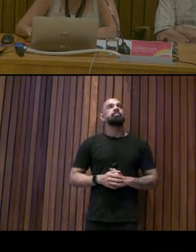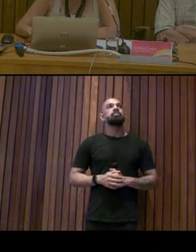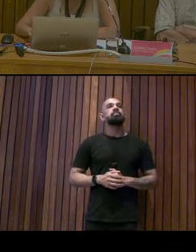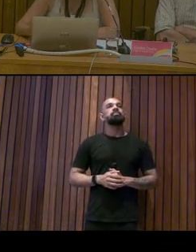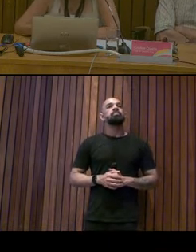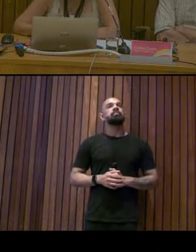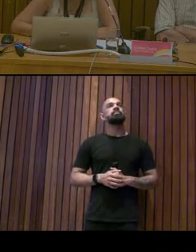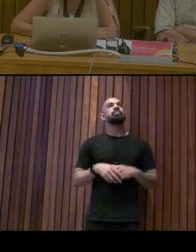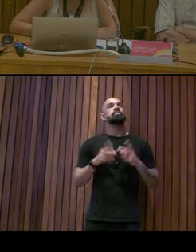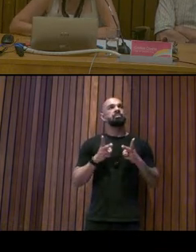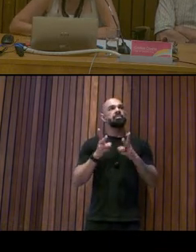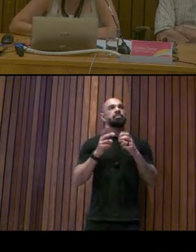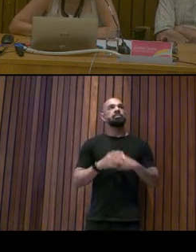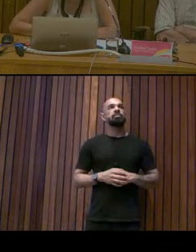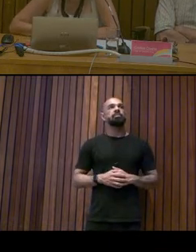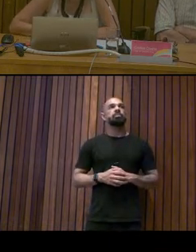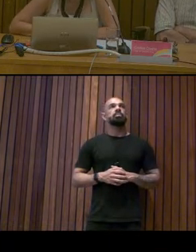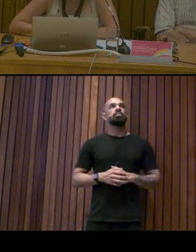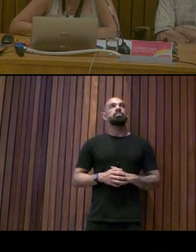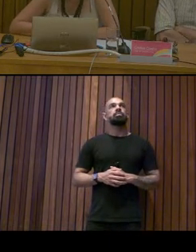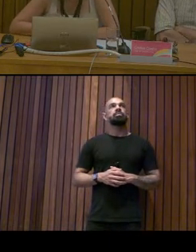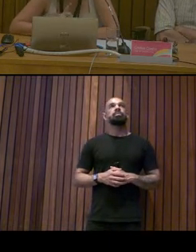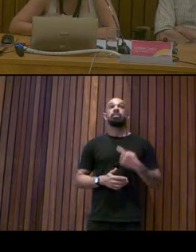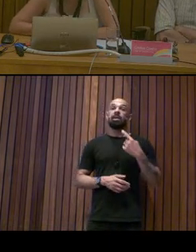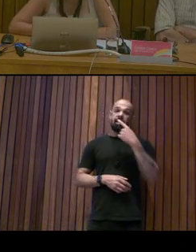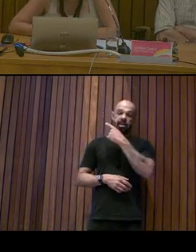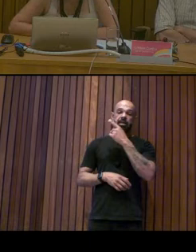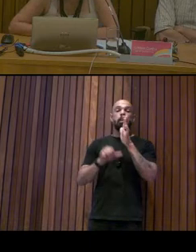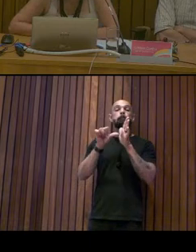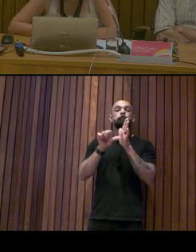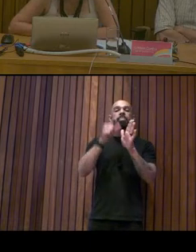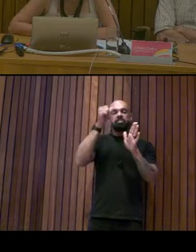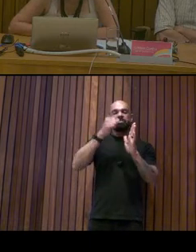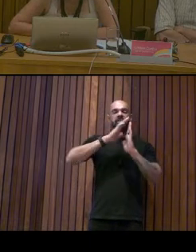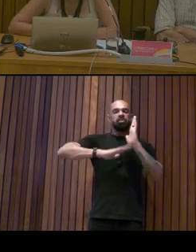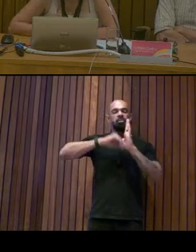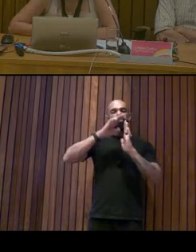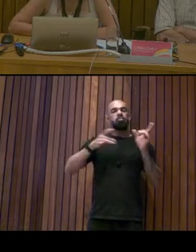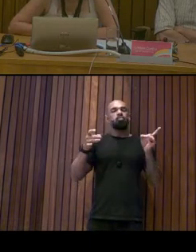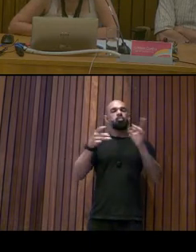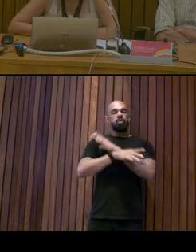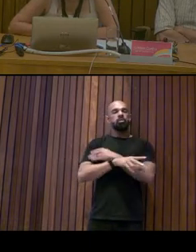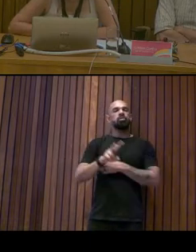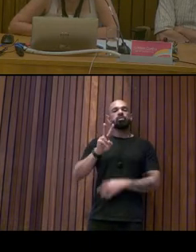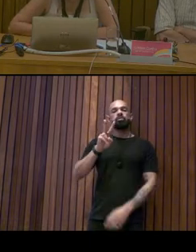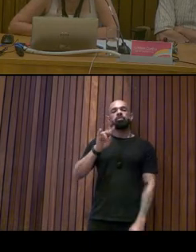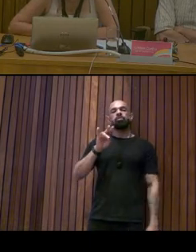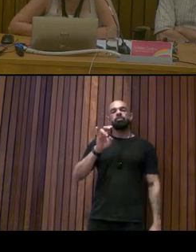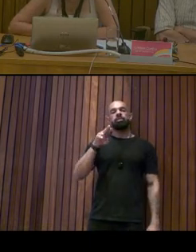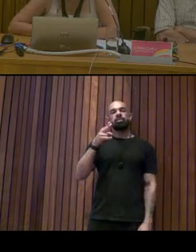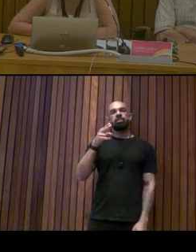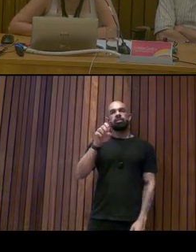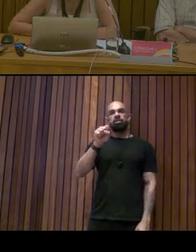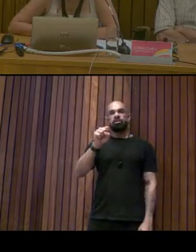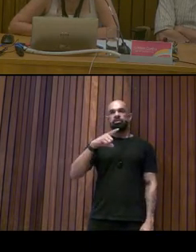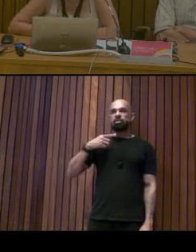Então, vamos seguindo. O próximo. Esse foi o primeiro mural que ficou pronto do Vinícius. Vinícius está